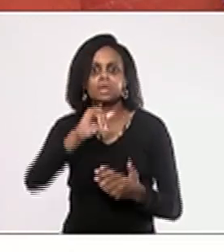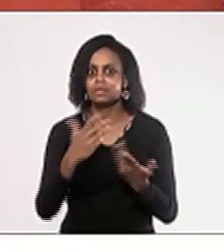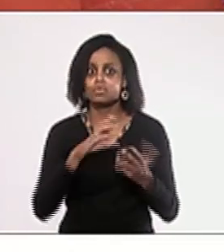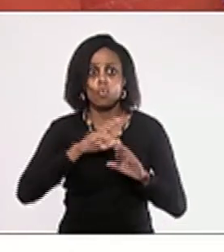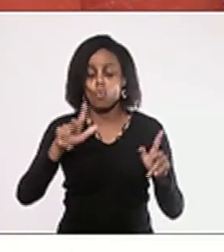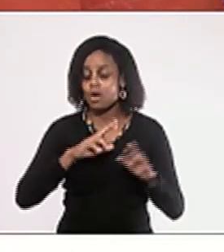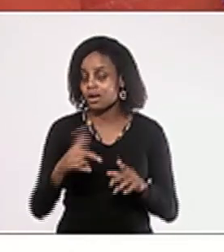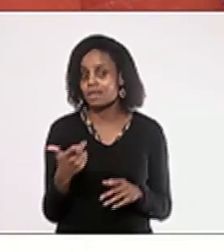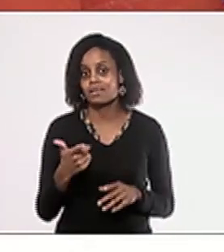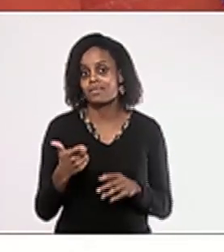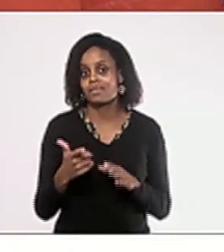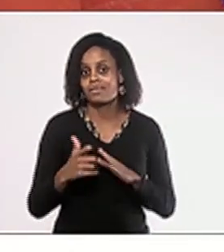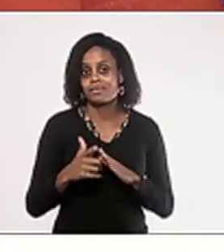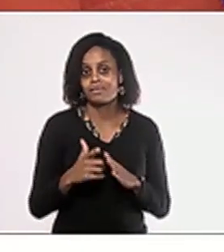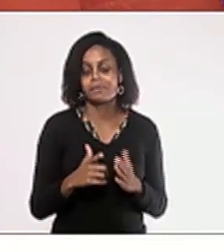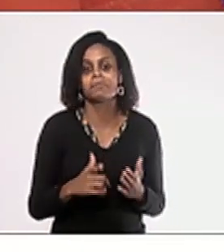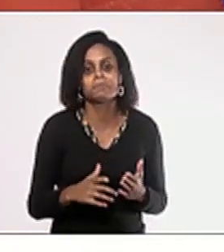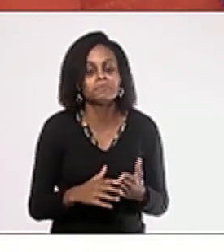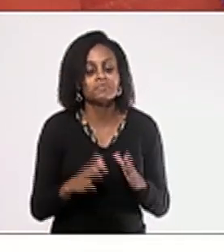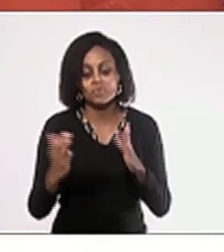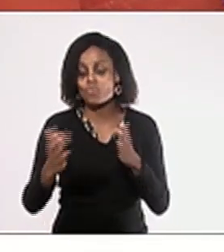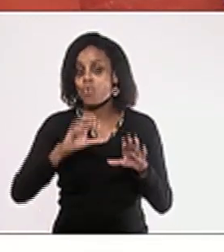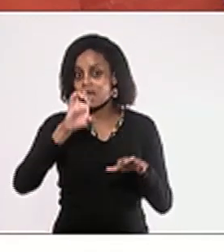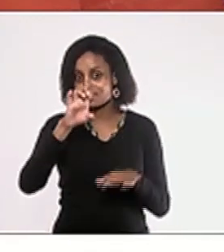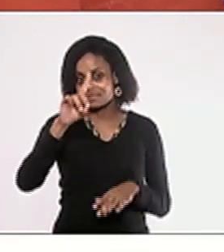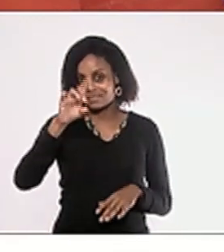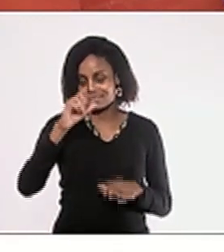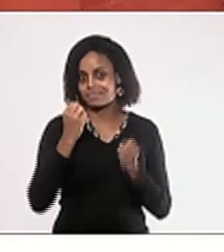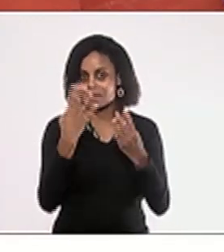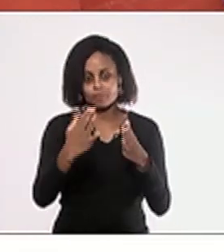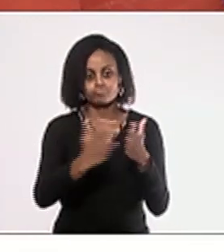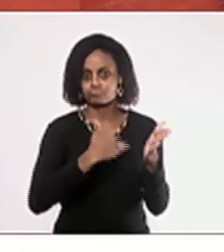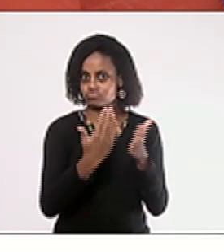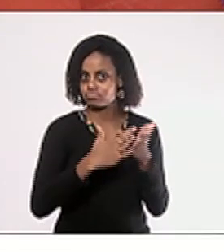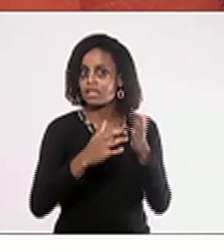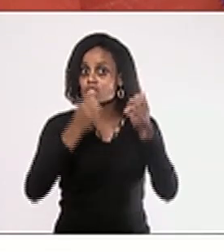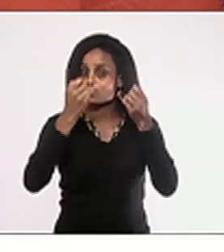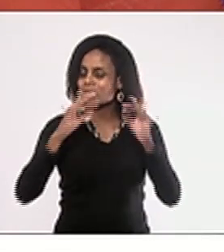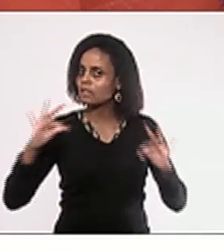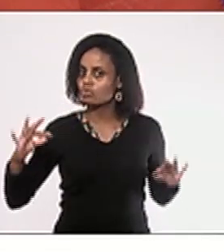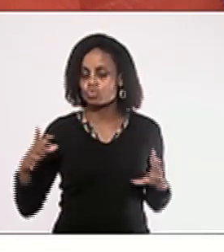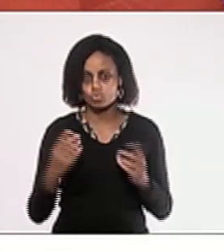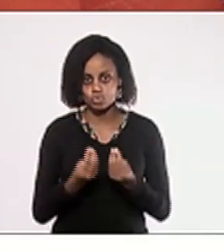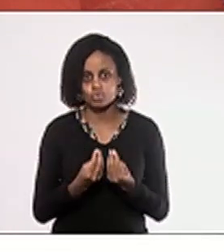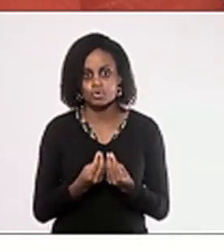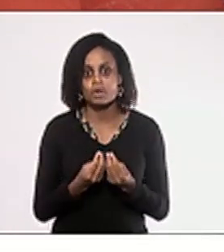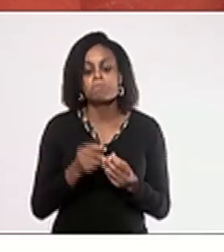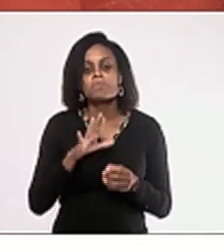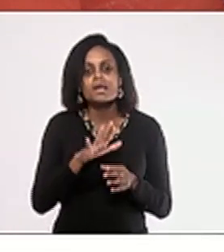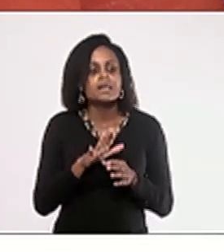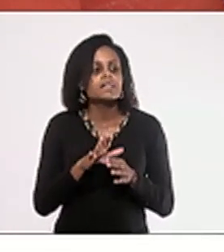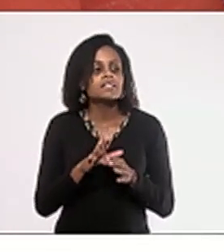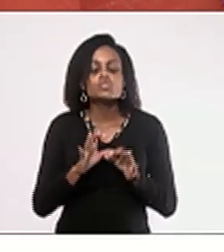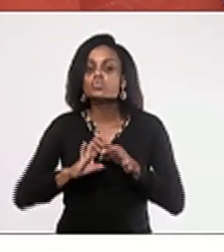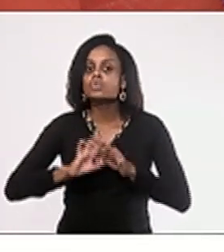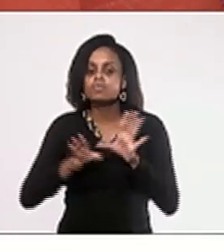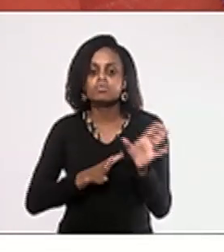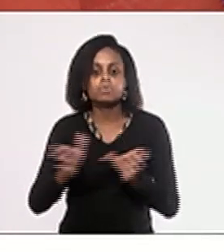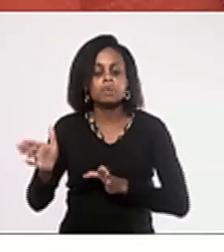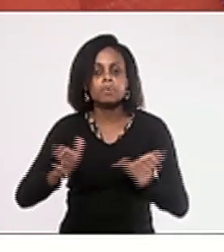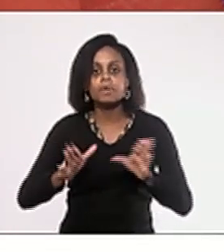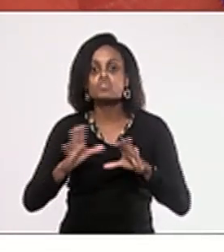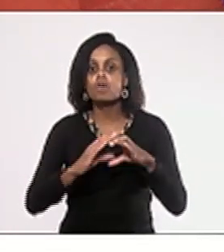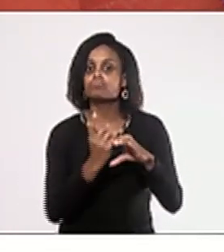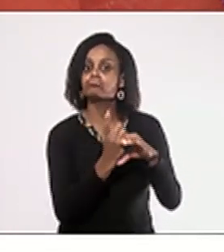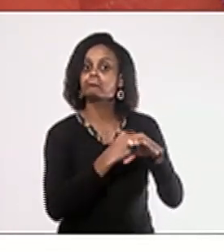SEDAI disponibiliza para o cliente orienta tudo isso. E aí é bem transparente. Agora, o livre acesso ao hidrômetro tem que